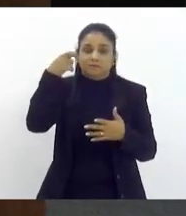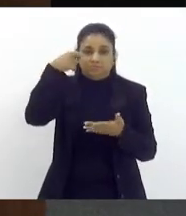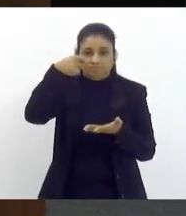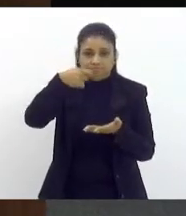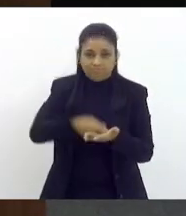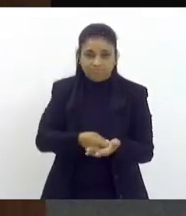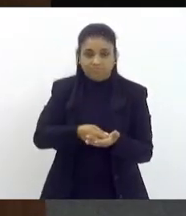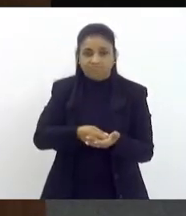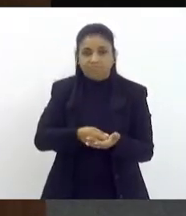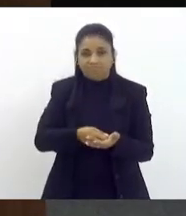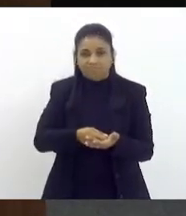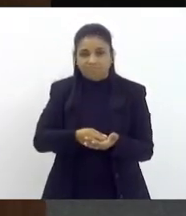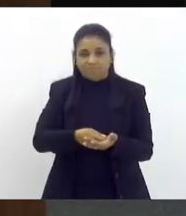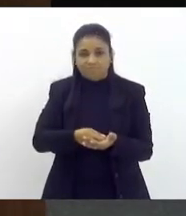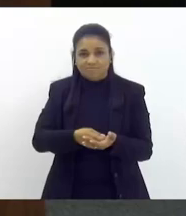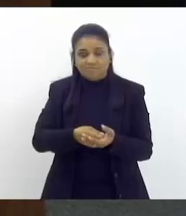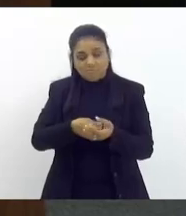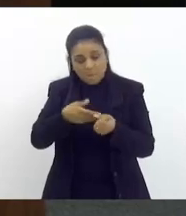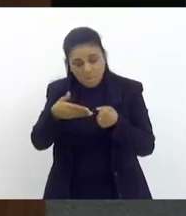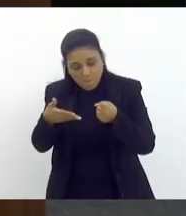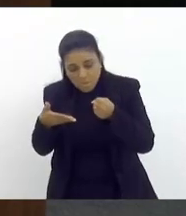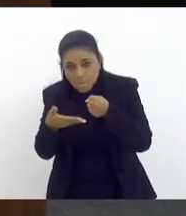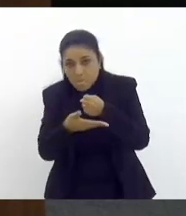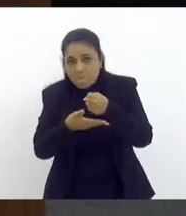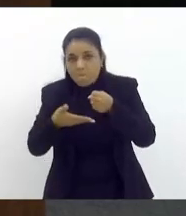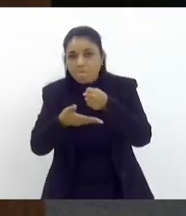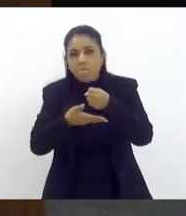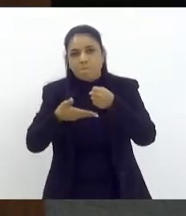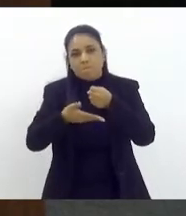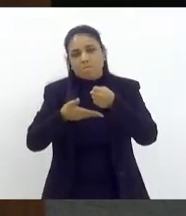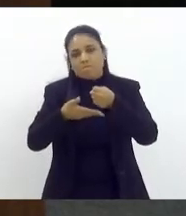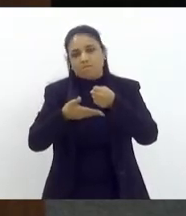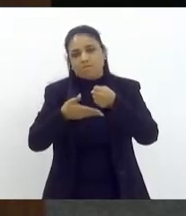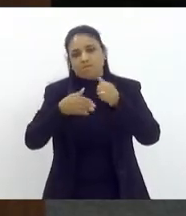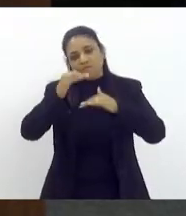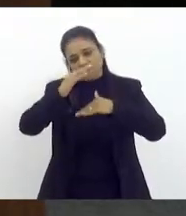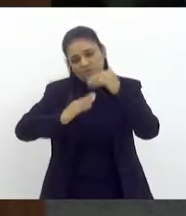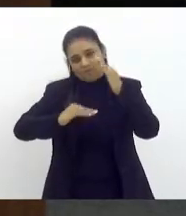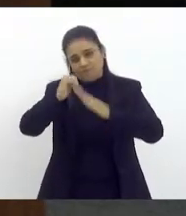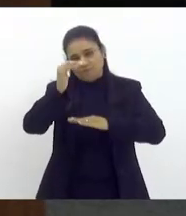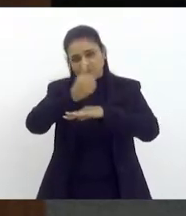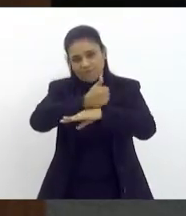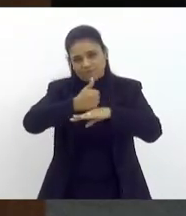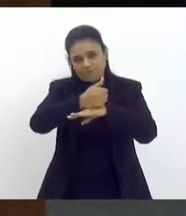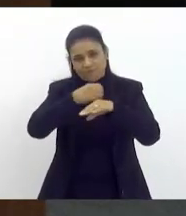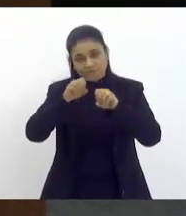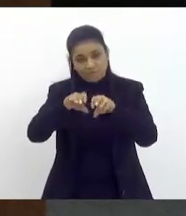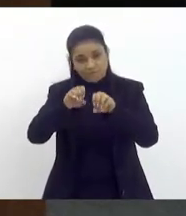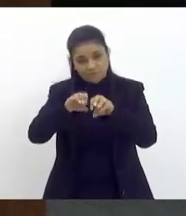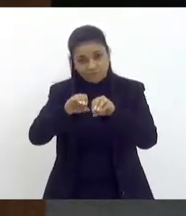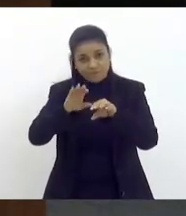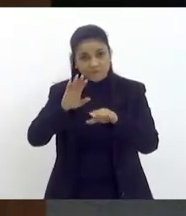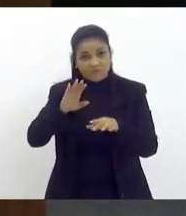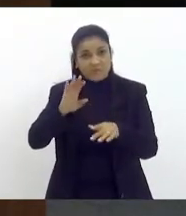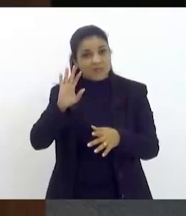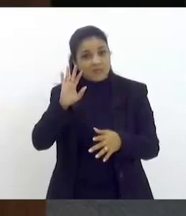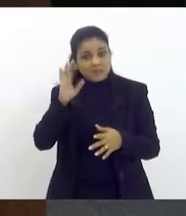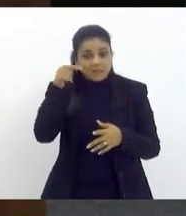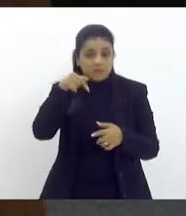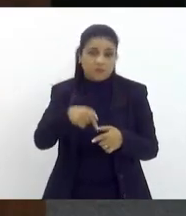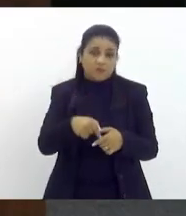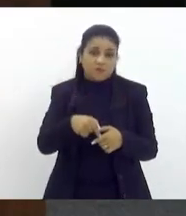sendo tomadas pela base dos profissionais de educação então todas as decisões passam por ali